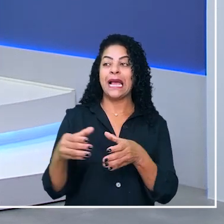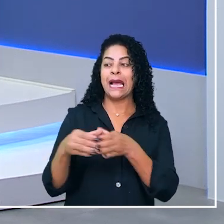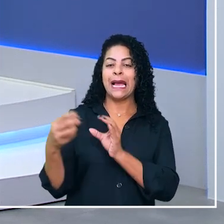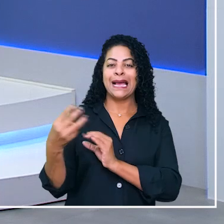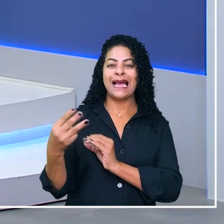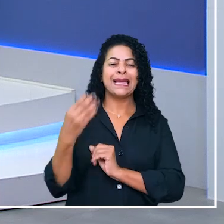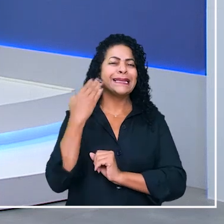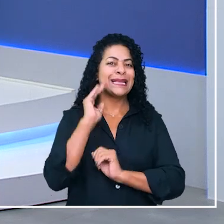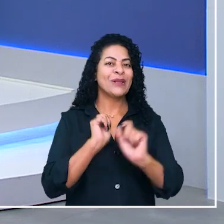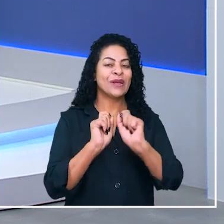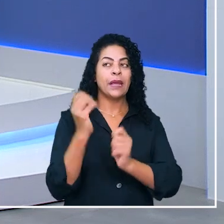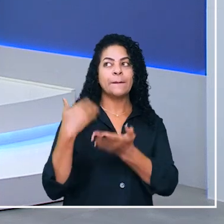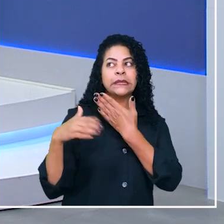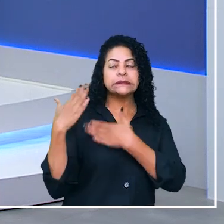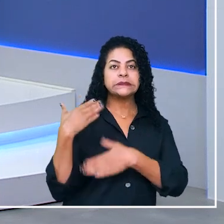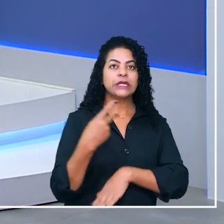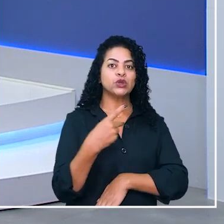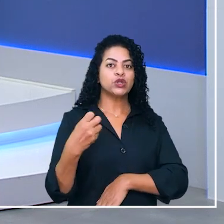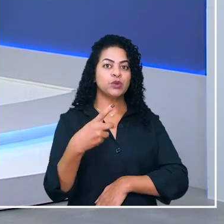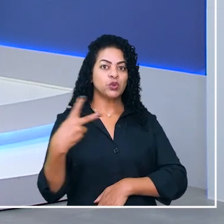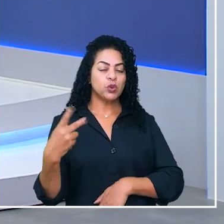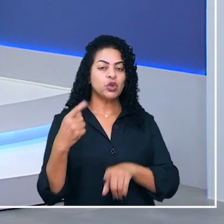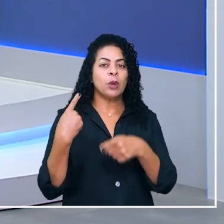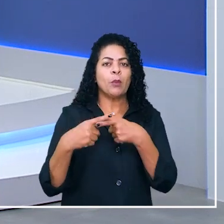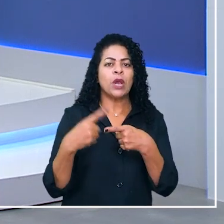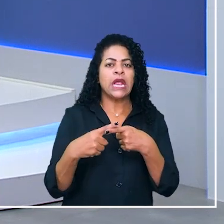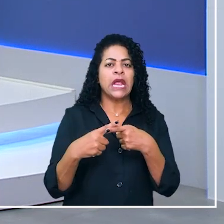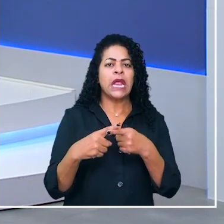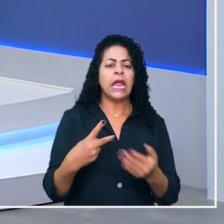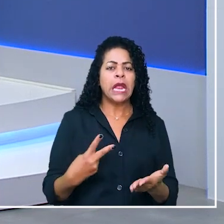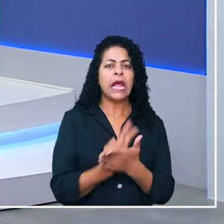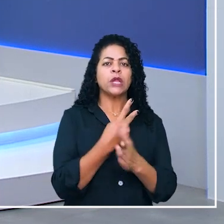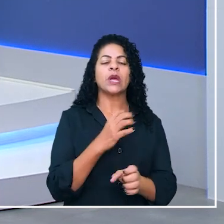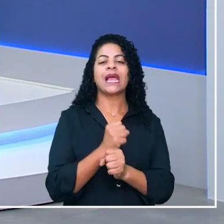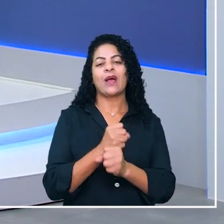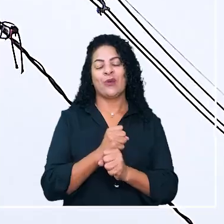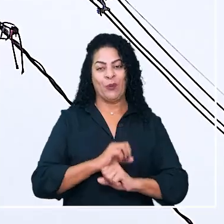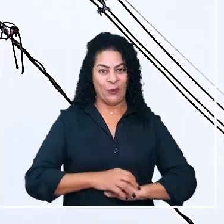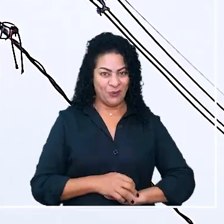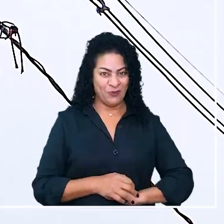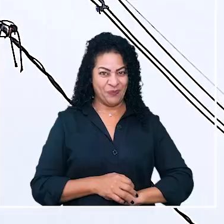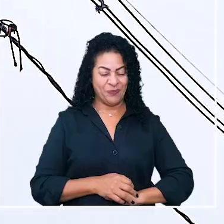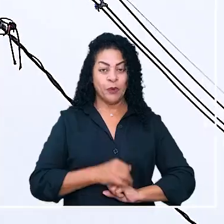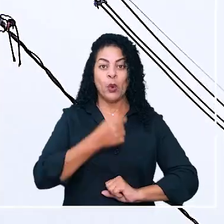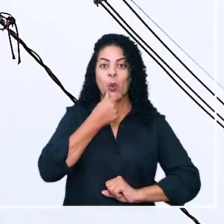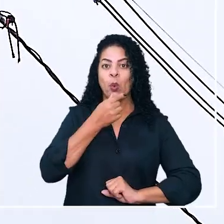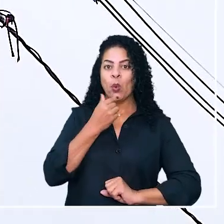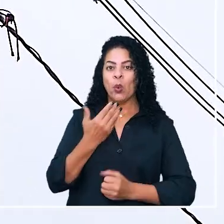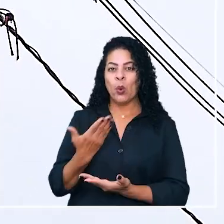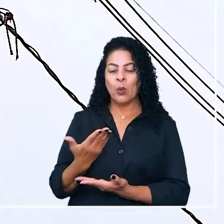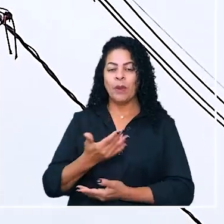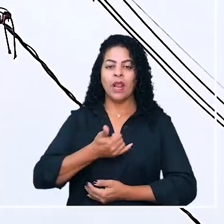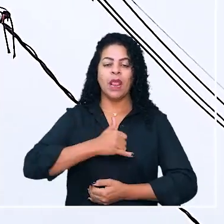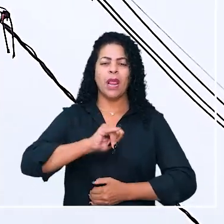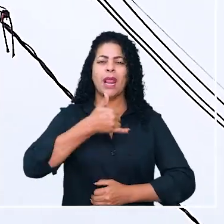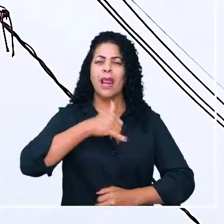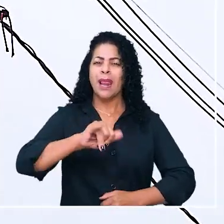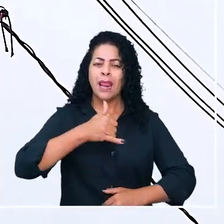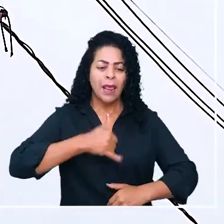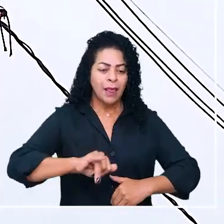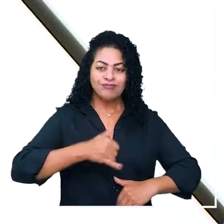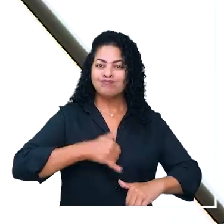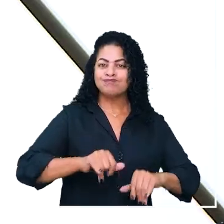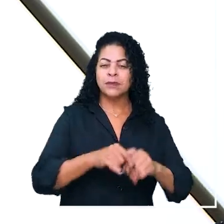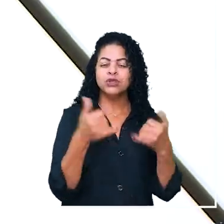norma coletiva daquele ano é inválida porque restringiu a base de cálculo. O eletricitário é empregado da